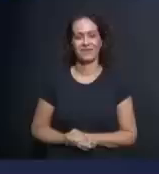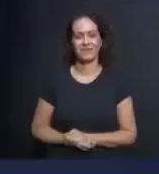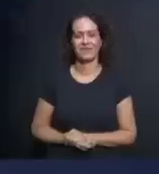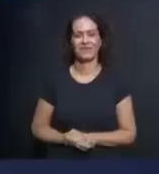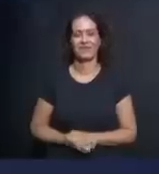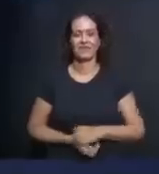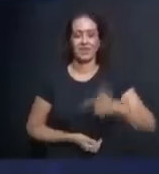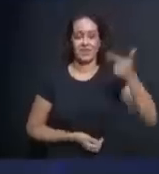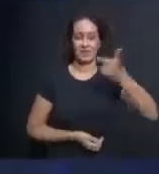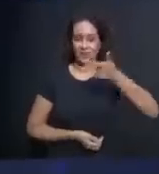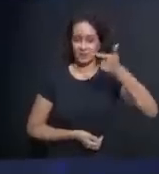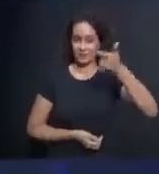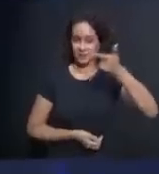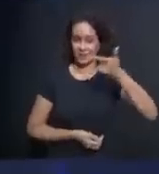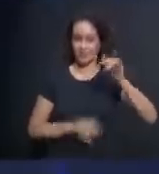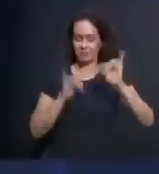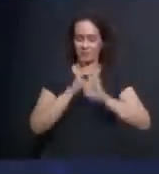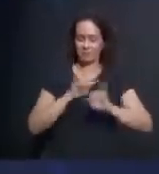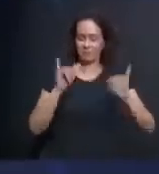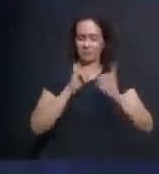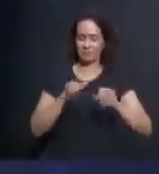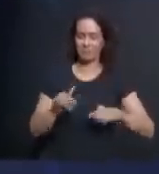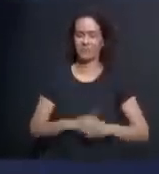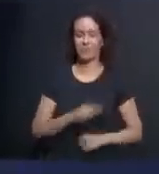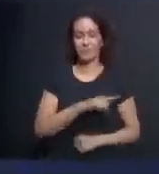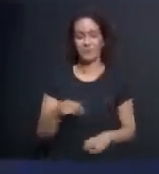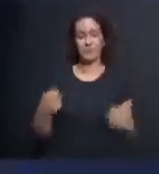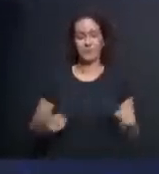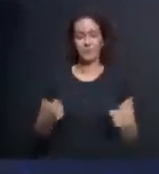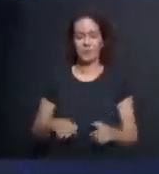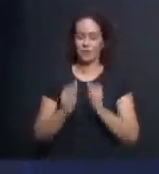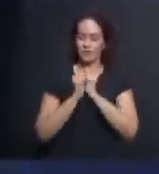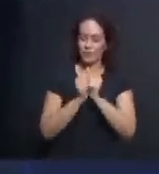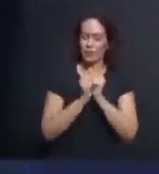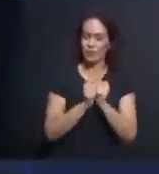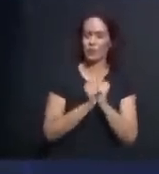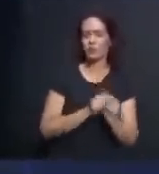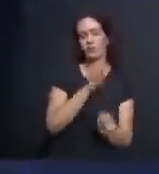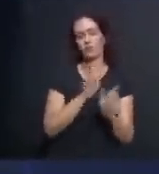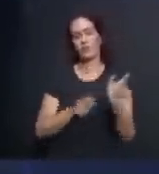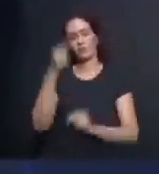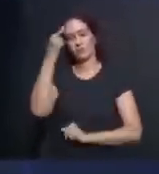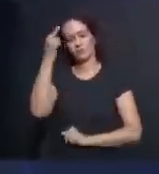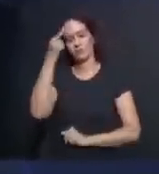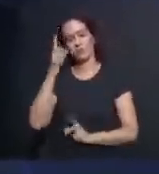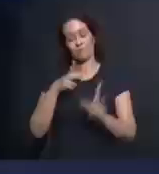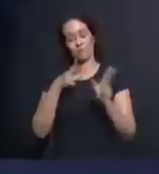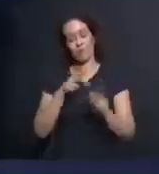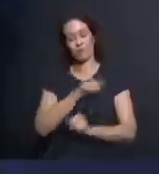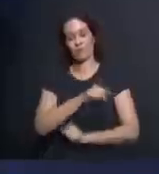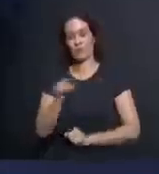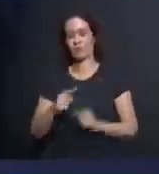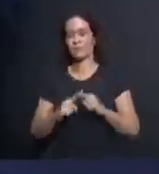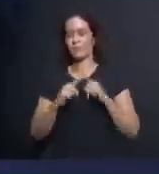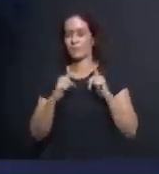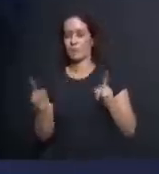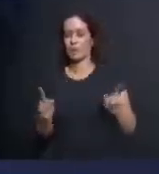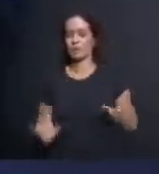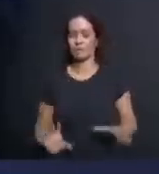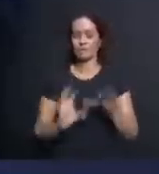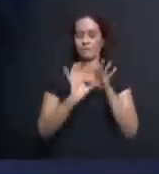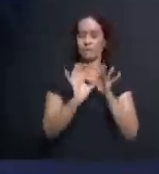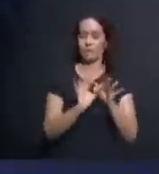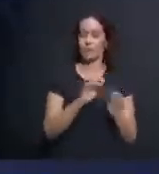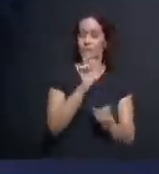Segunda coisa que eu quero te falar. Ande com gente que pensa como você, mas associe-se intencionalmente